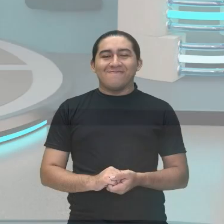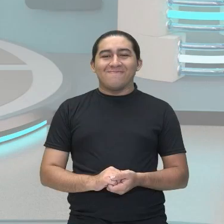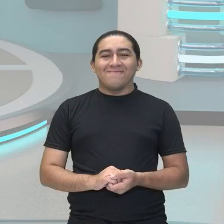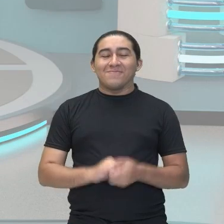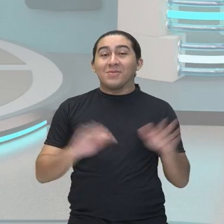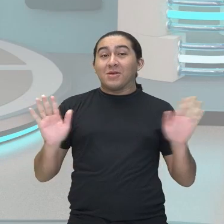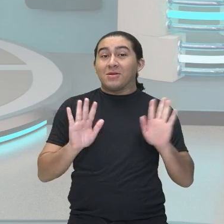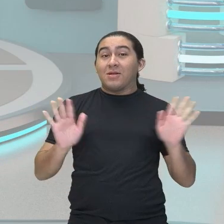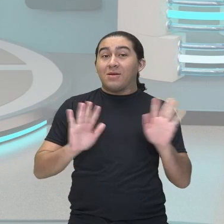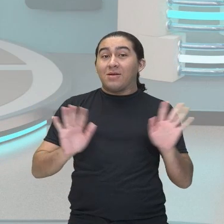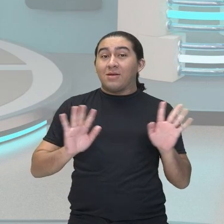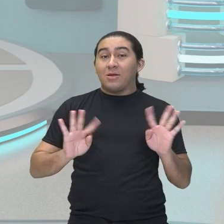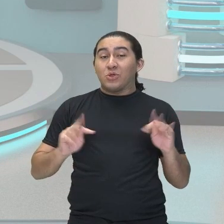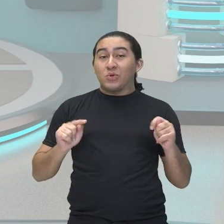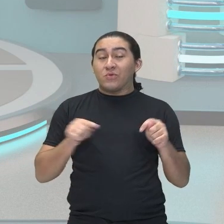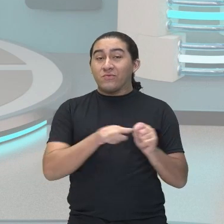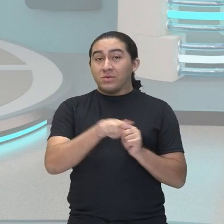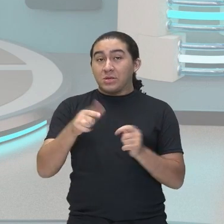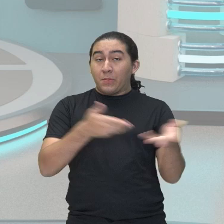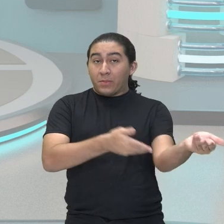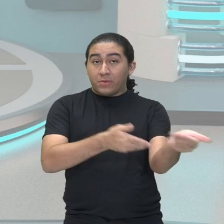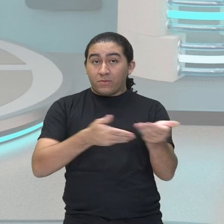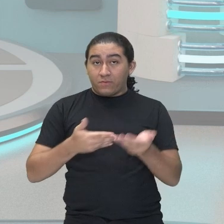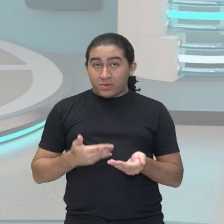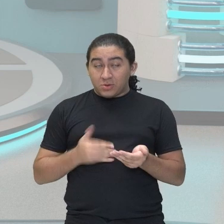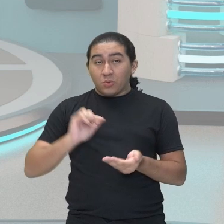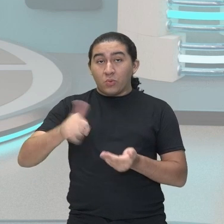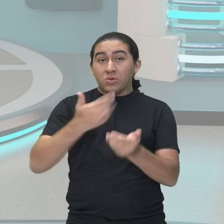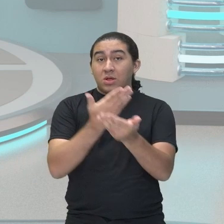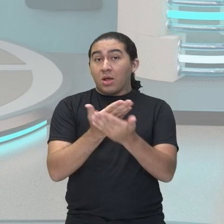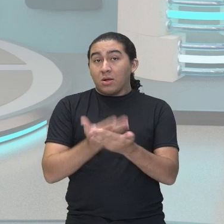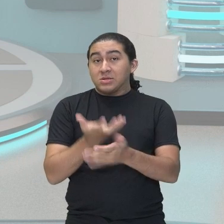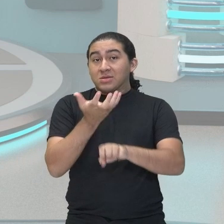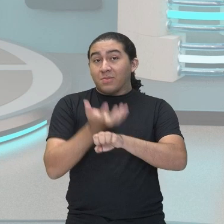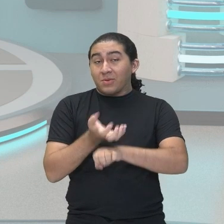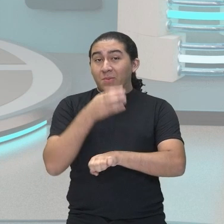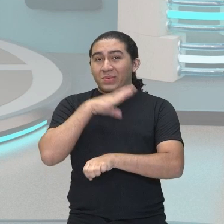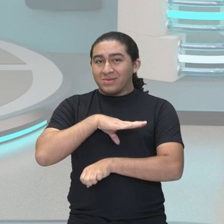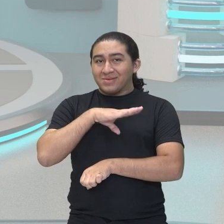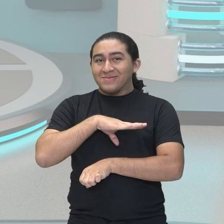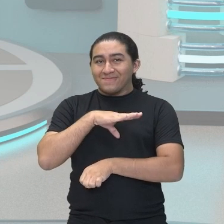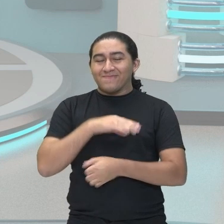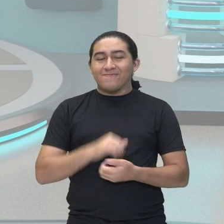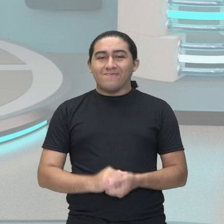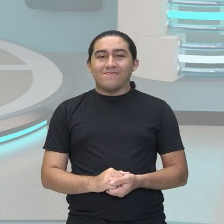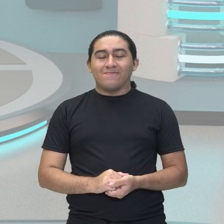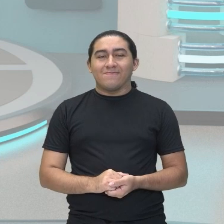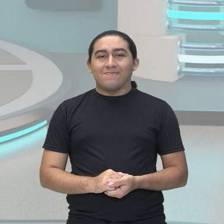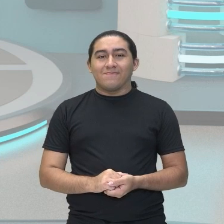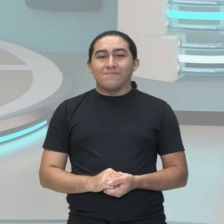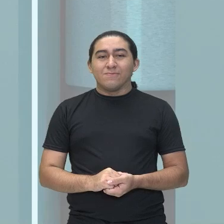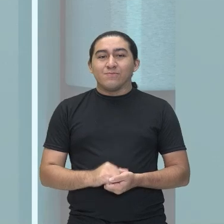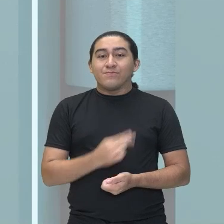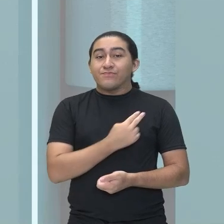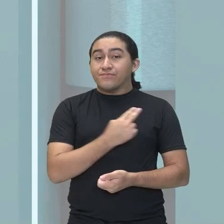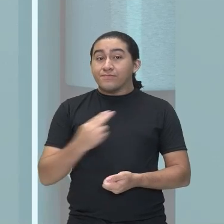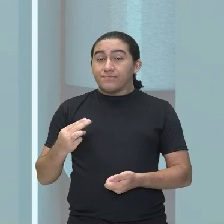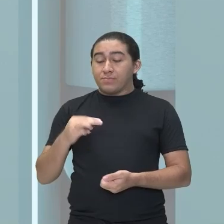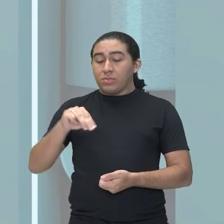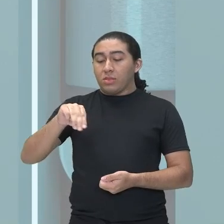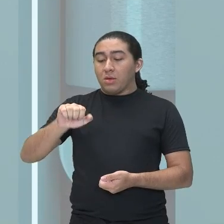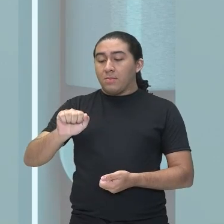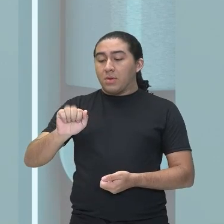Olá, pessoal! Sejam todos muito bem-vindos a mais uma aula de língua portuguesa.